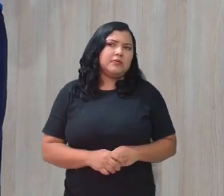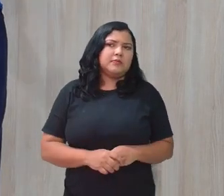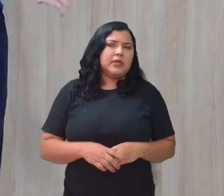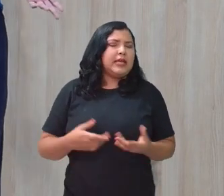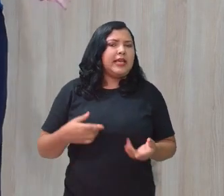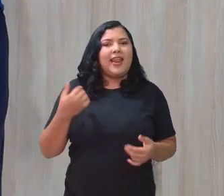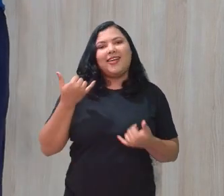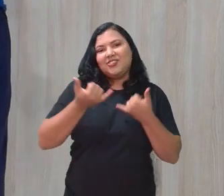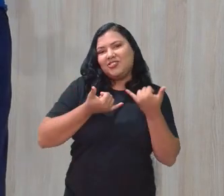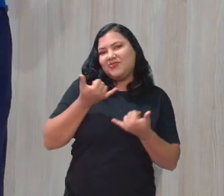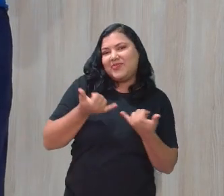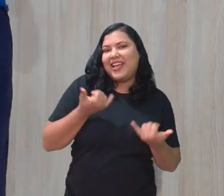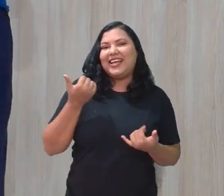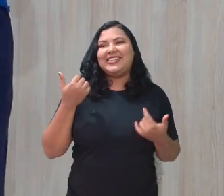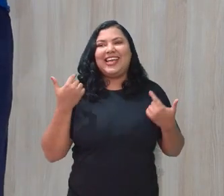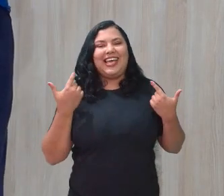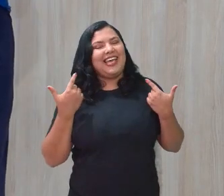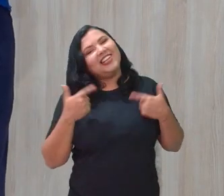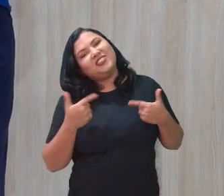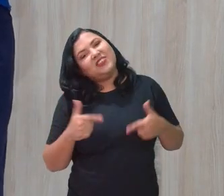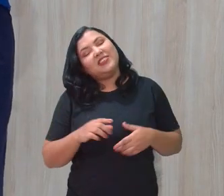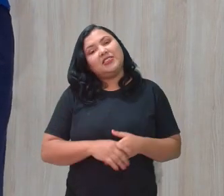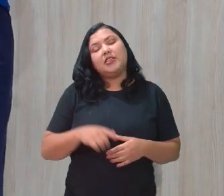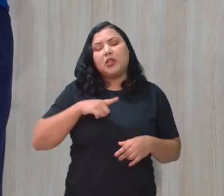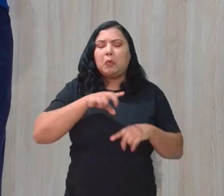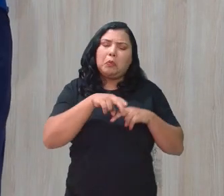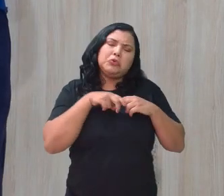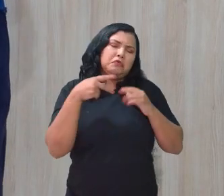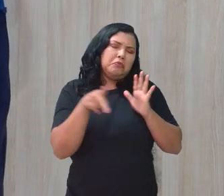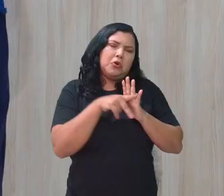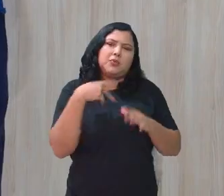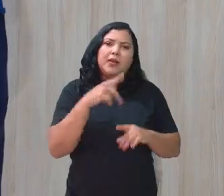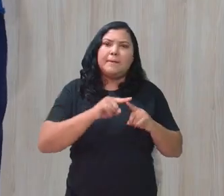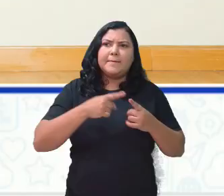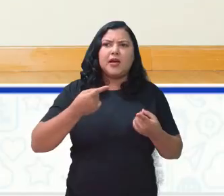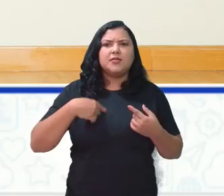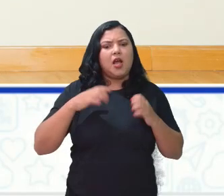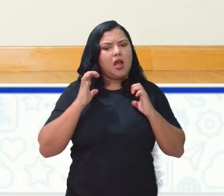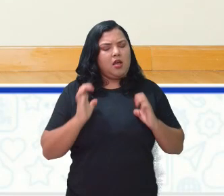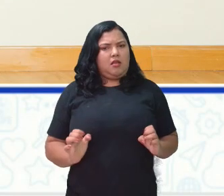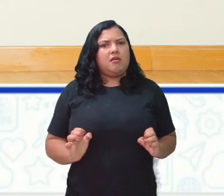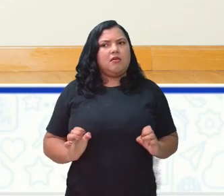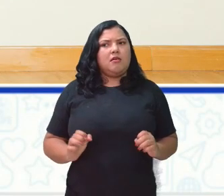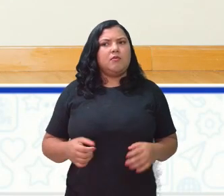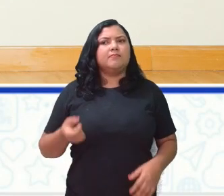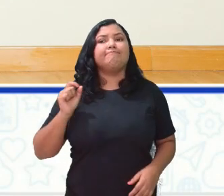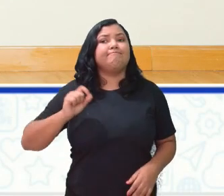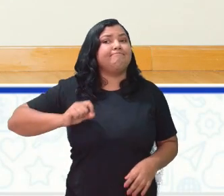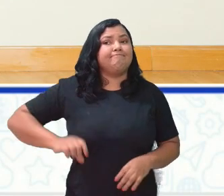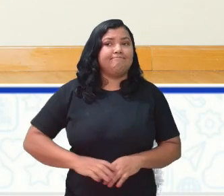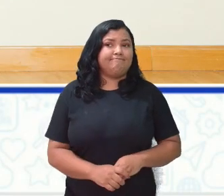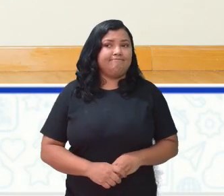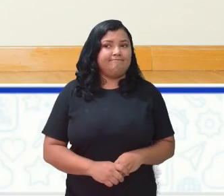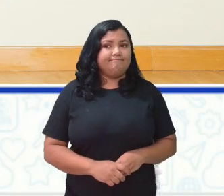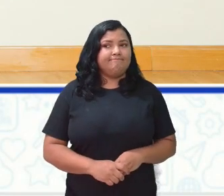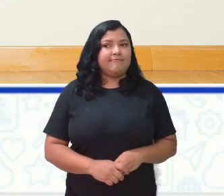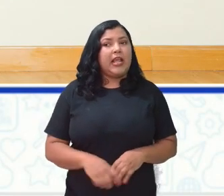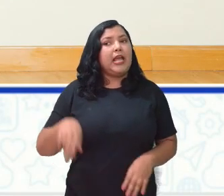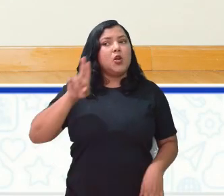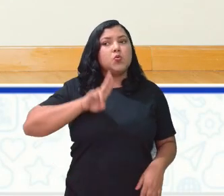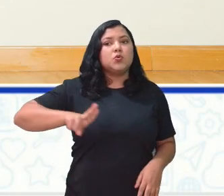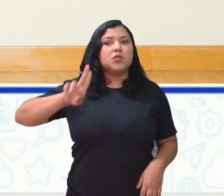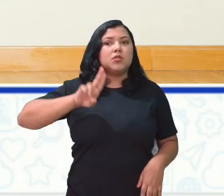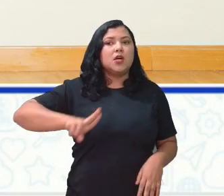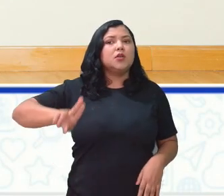algo divertido para ele, enfim, ele tinha os motivos dele. Mas quando se torna uma questão de princípio, ele